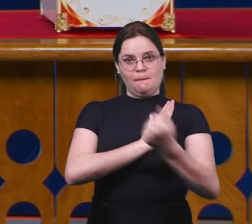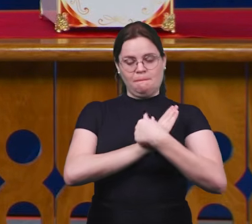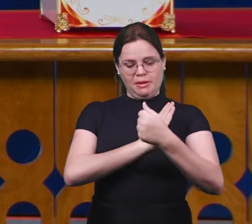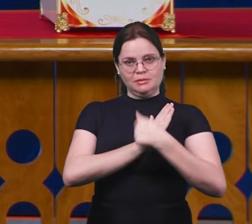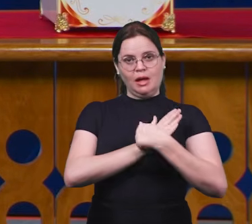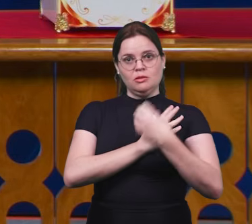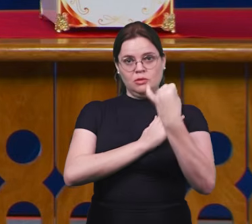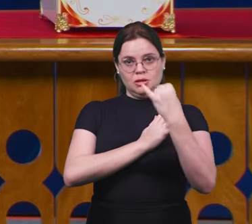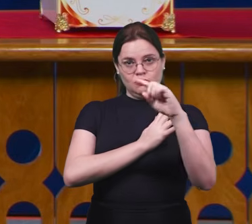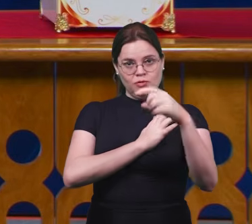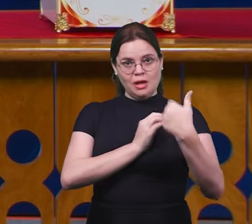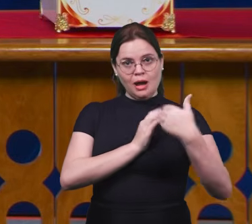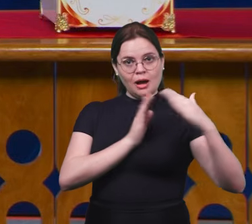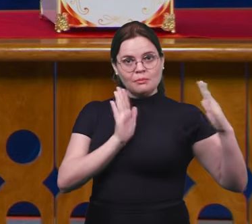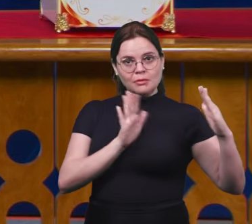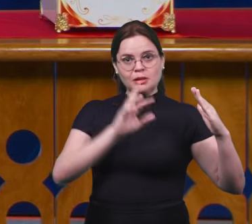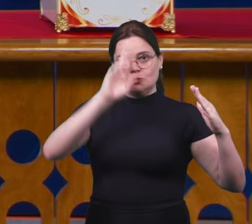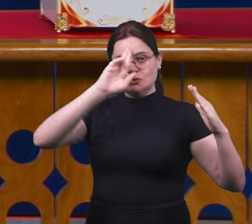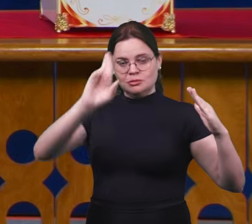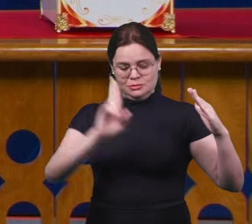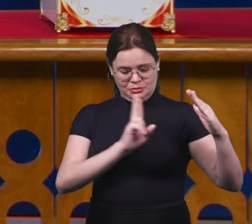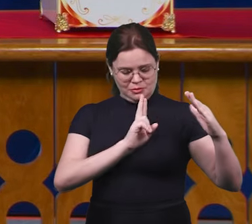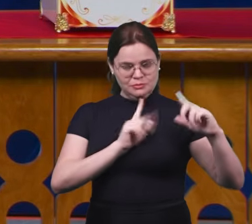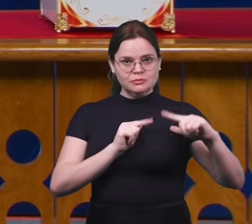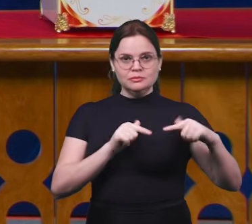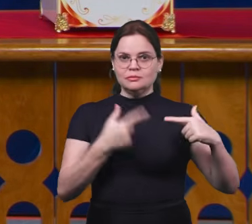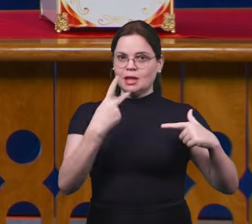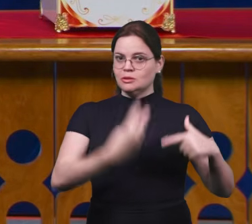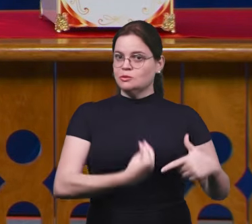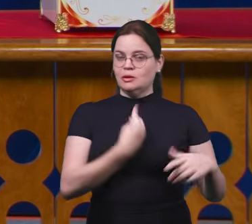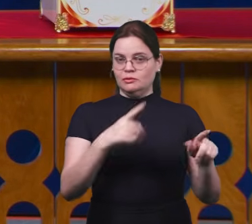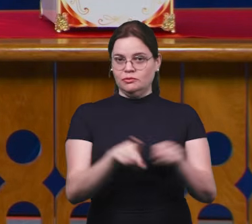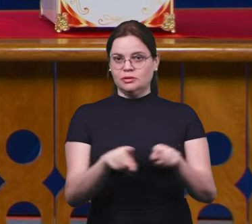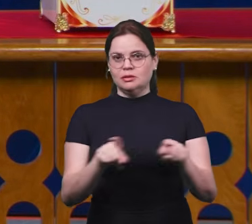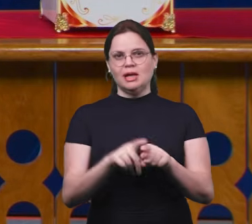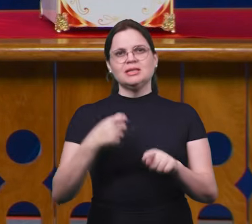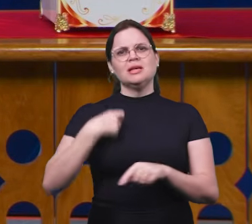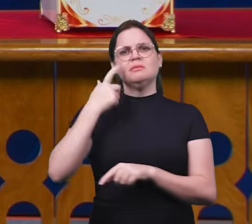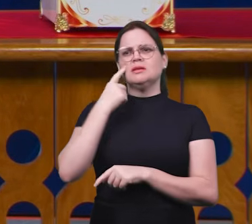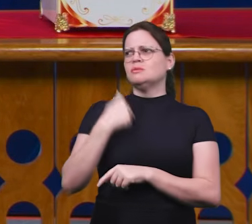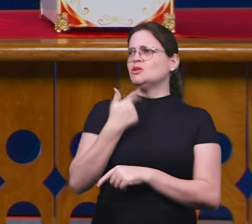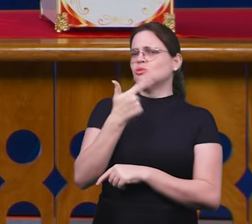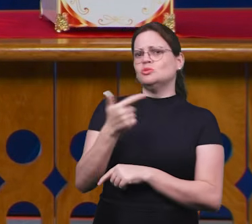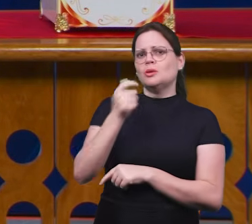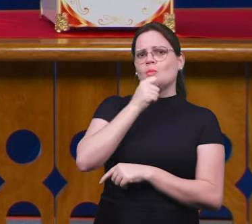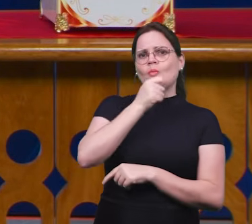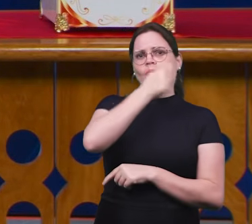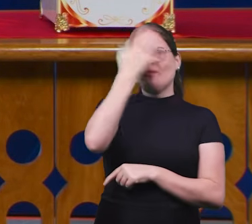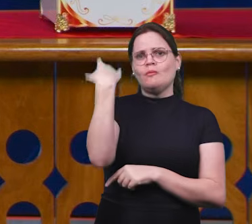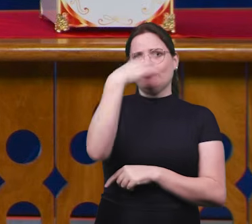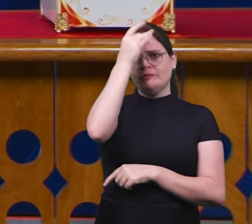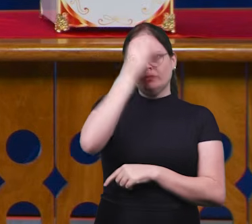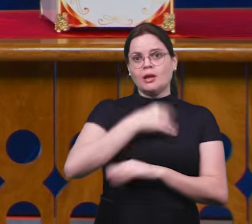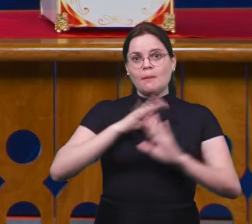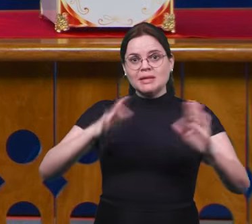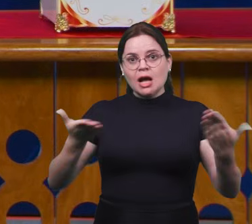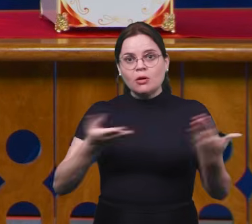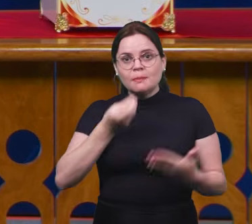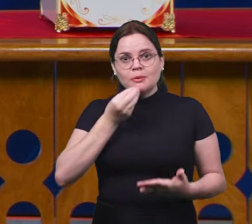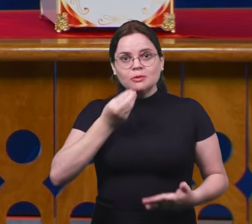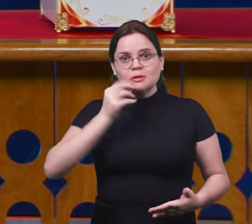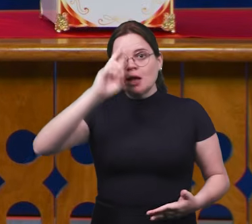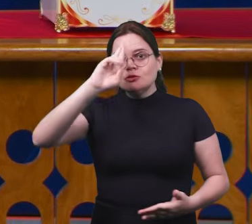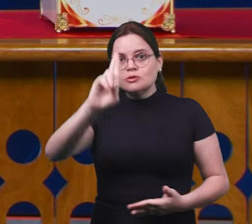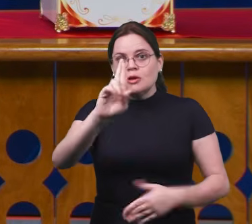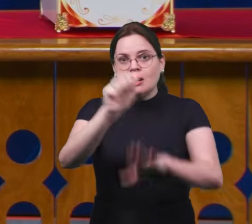abrir, Ele vai entrar e Ele quer fazer na sua vida também. Você que pode dizer, mas eu não estou cheio do Espírito Santo. Mas Ele está batendo a porta do seu